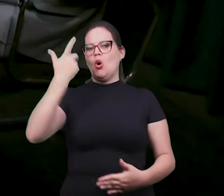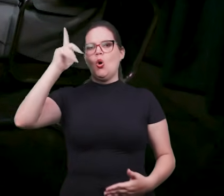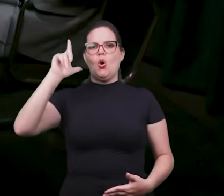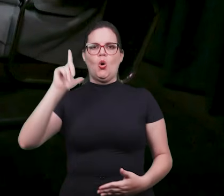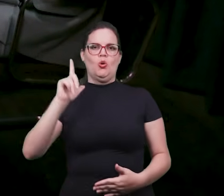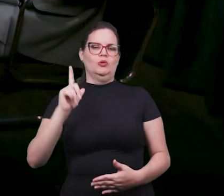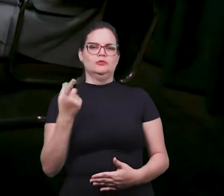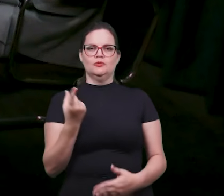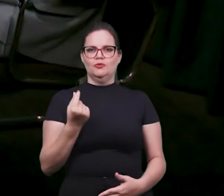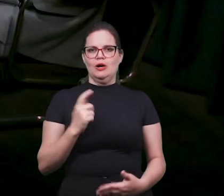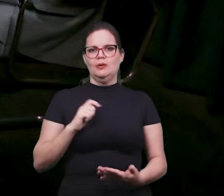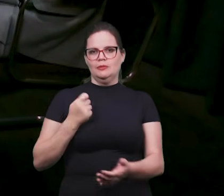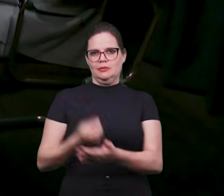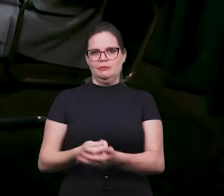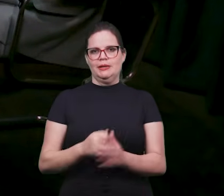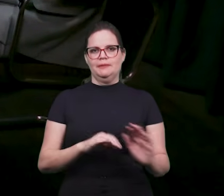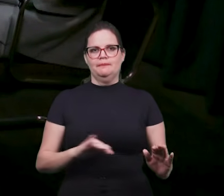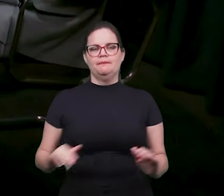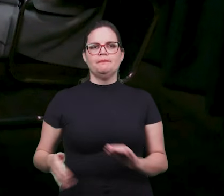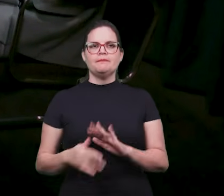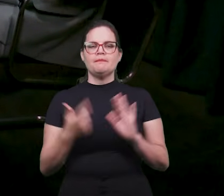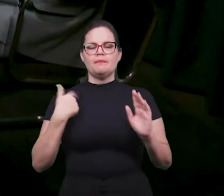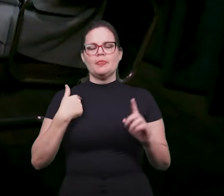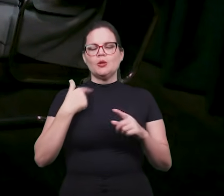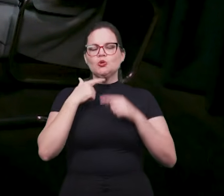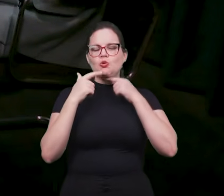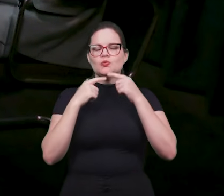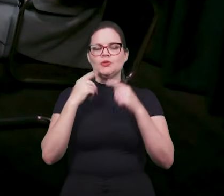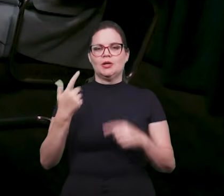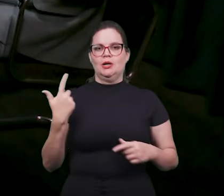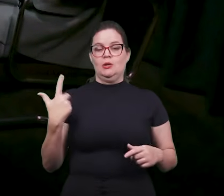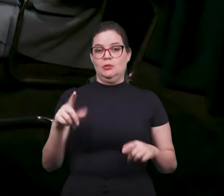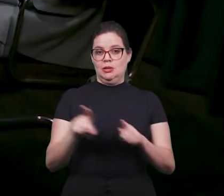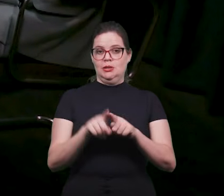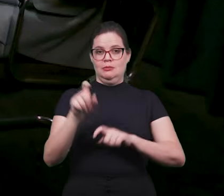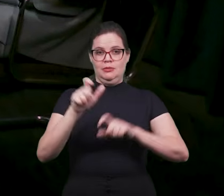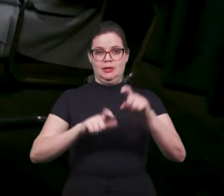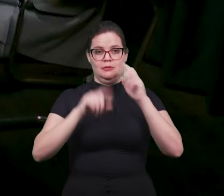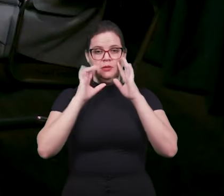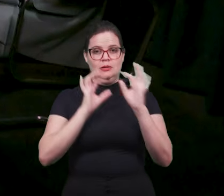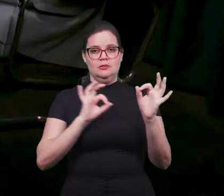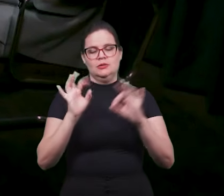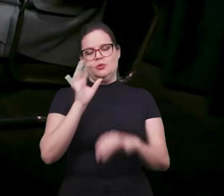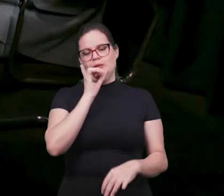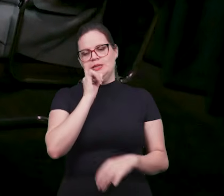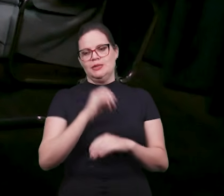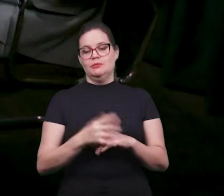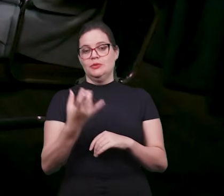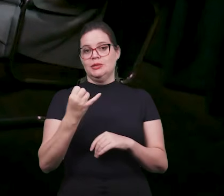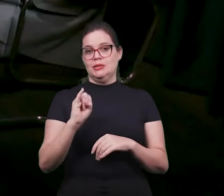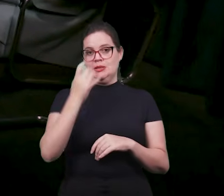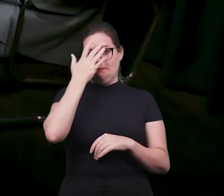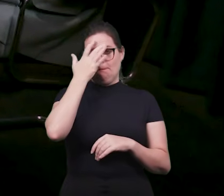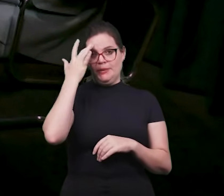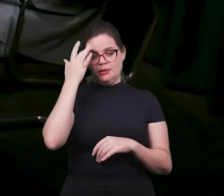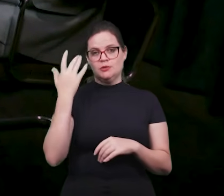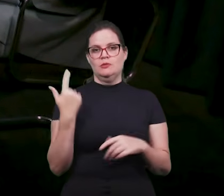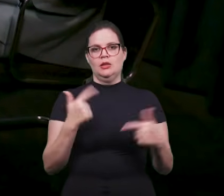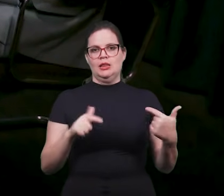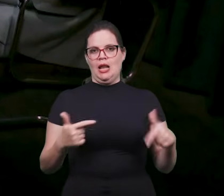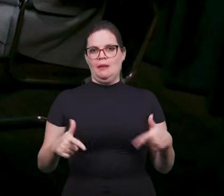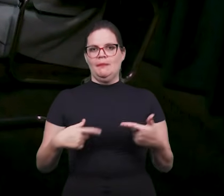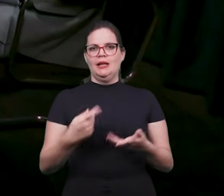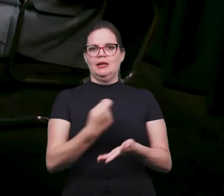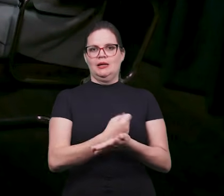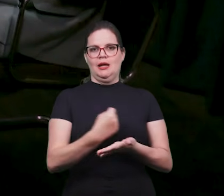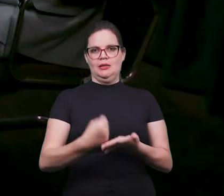meio uma dúvida, que pode ser, às vezes, a dúvida de quem está nos assistindo. Por exemplo, alguém que trabalha registrado,